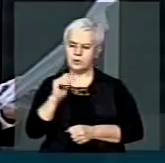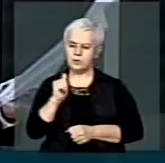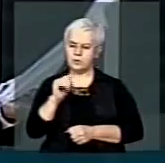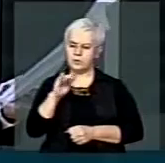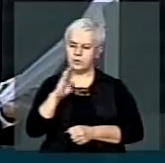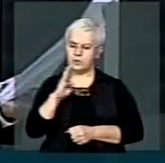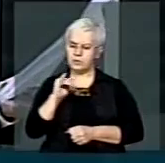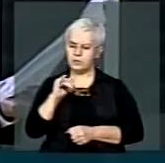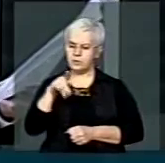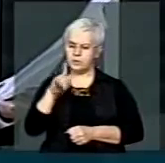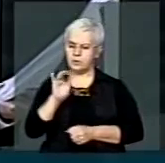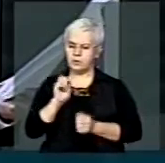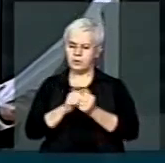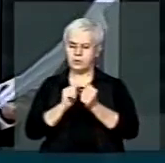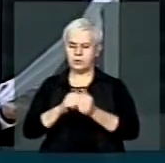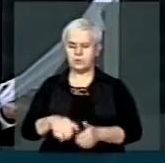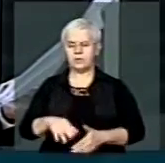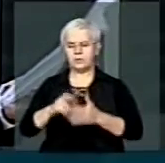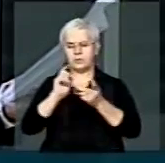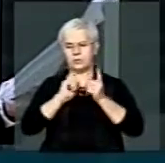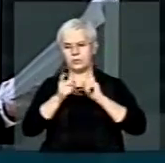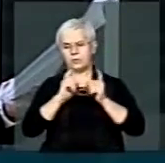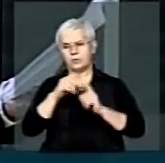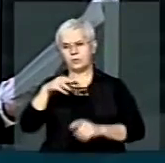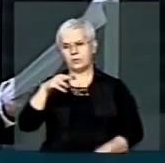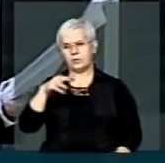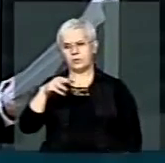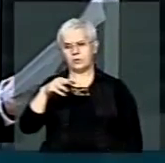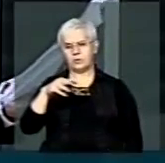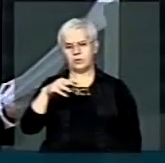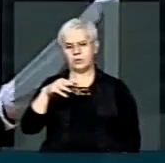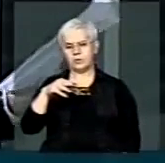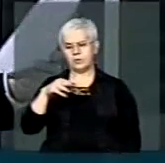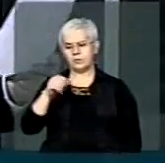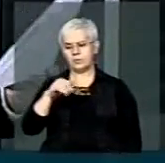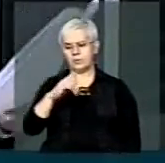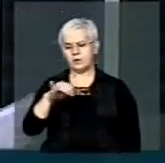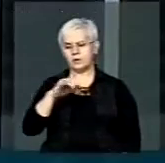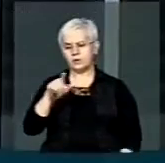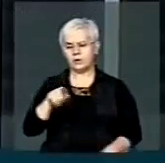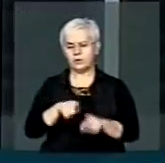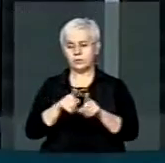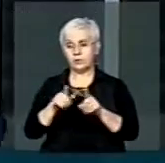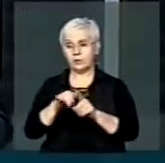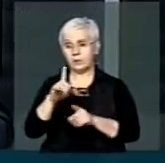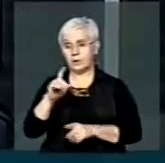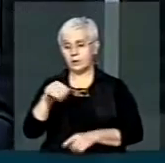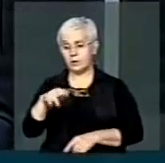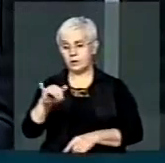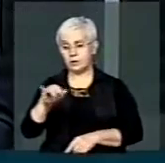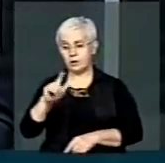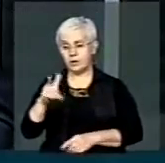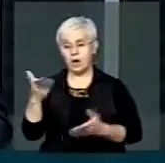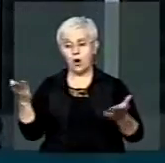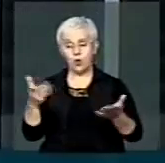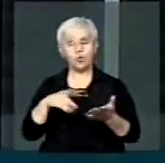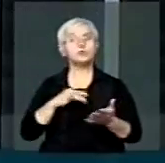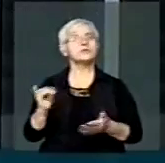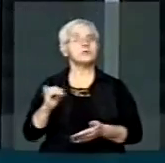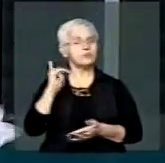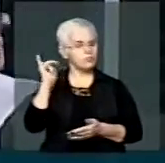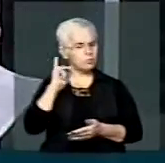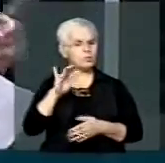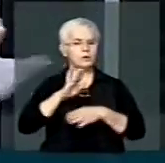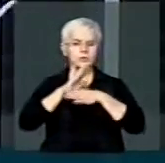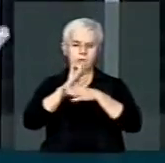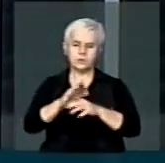Marcelo Maciel, e o site Bicicleta para Todos, coordenado por Daniel Gucci, hoje tem cumprido um papel importante e